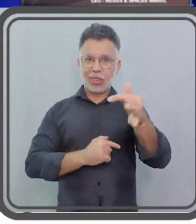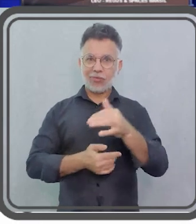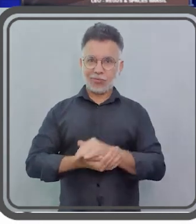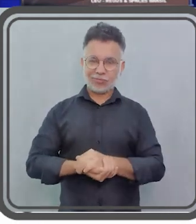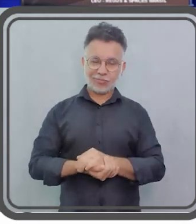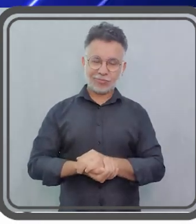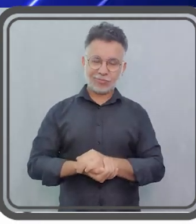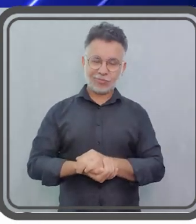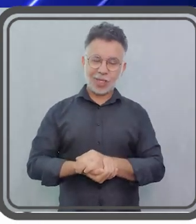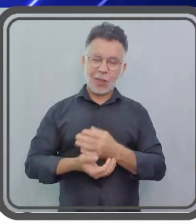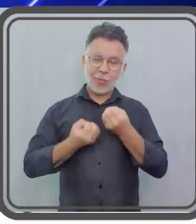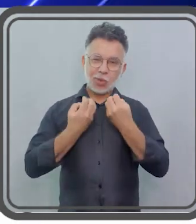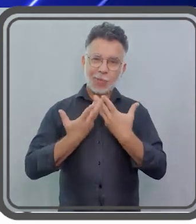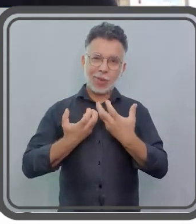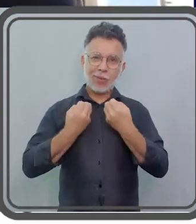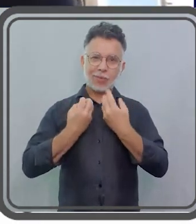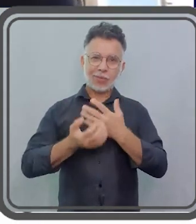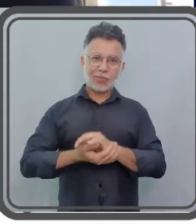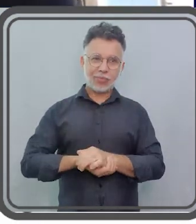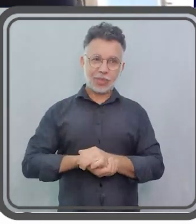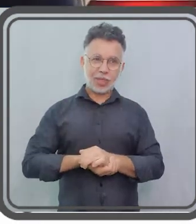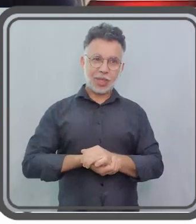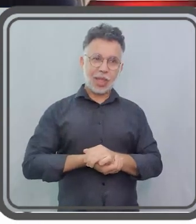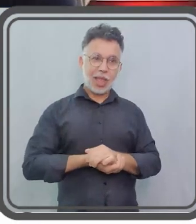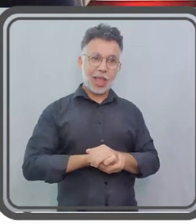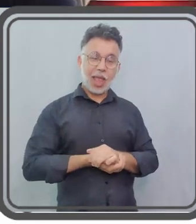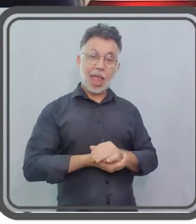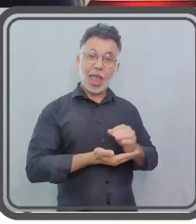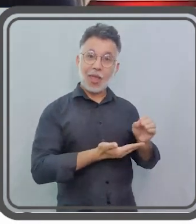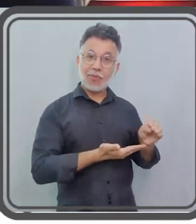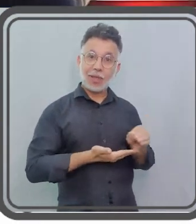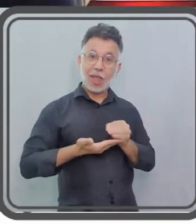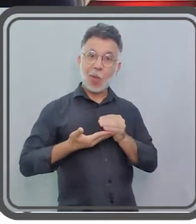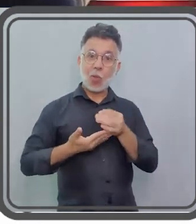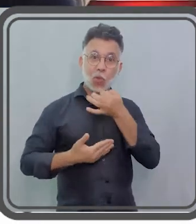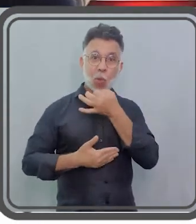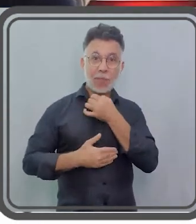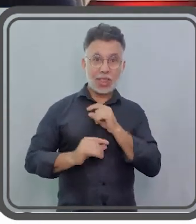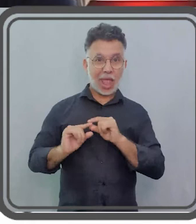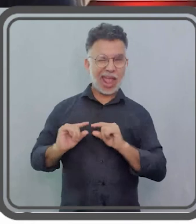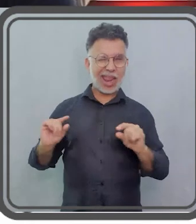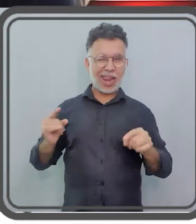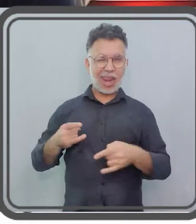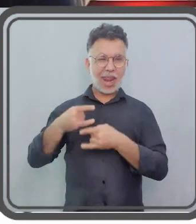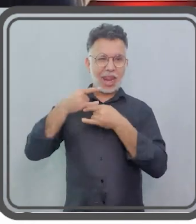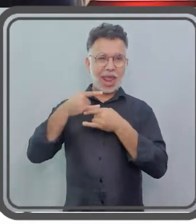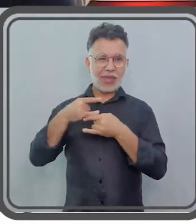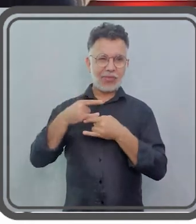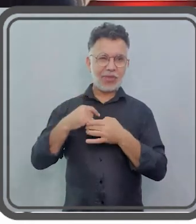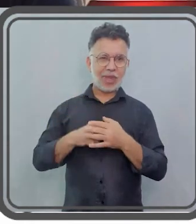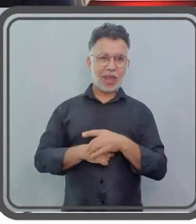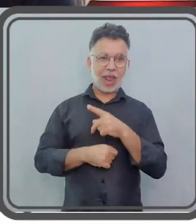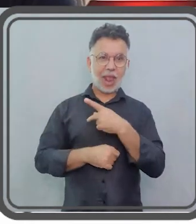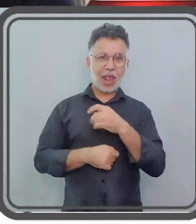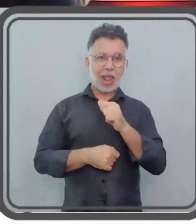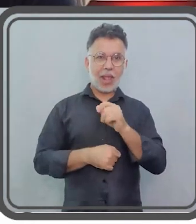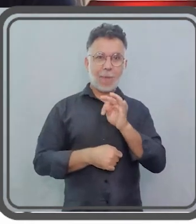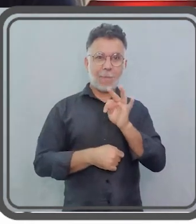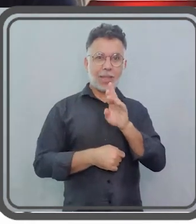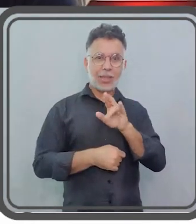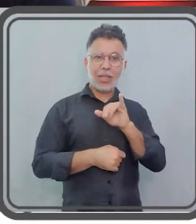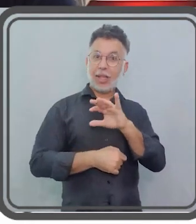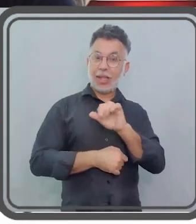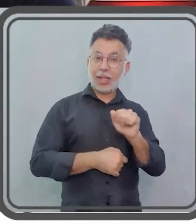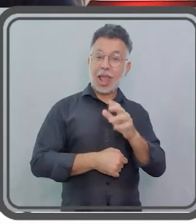Muito bom, muito bom. Então, agora eu vou trazer alguns comentários aqui da live, né? Então, Patrícia Moraes mandou aqui, ó, que